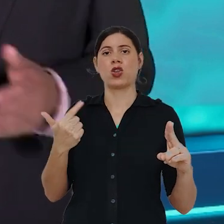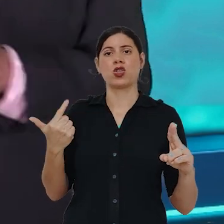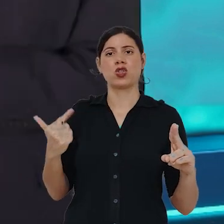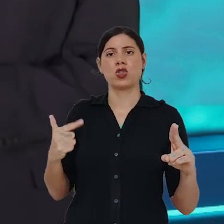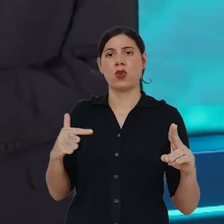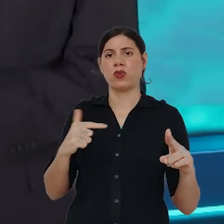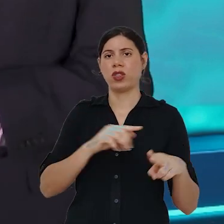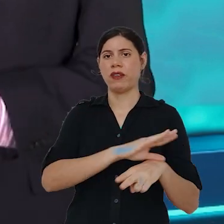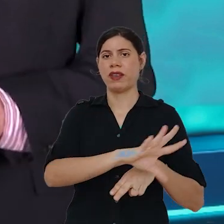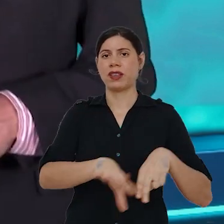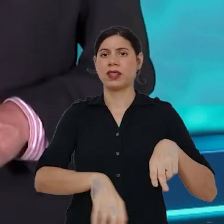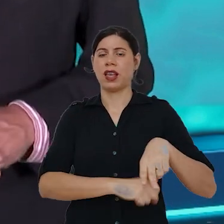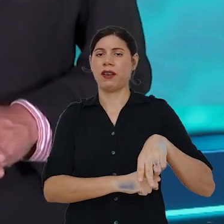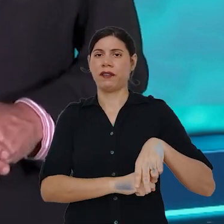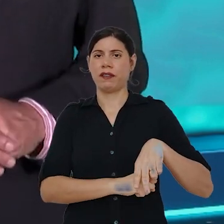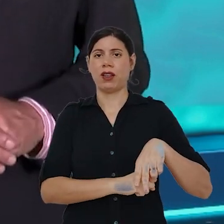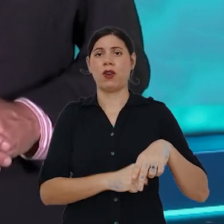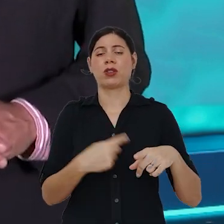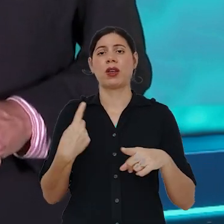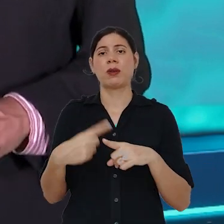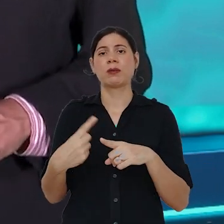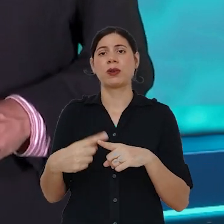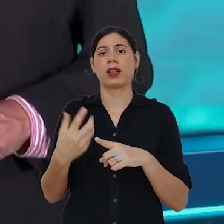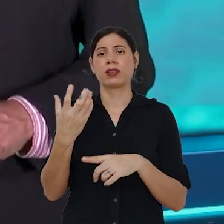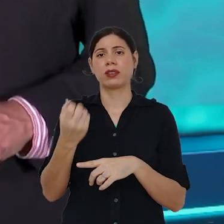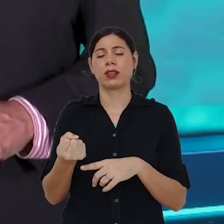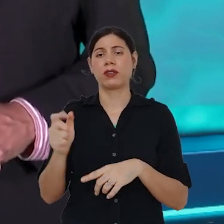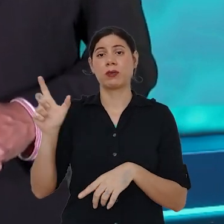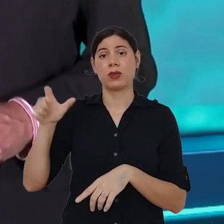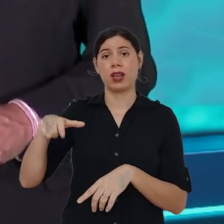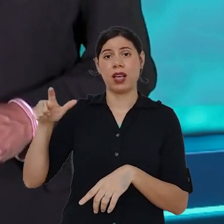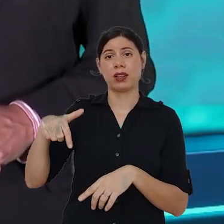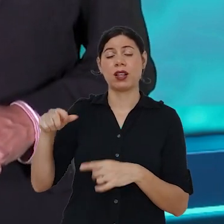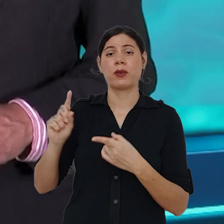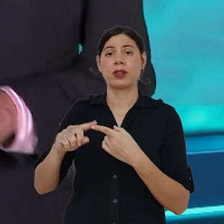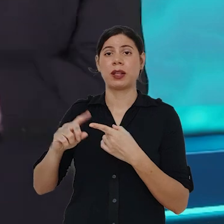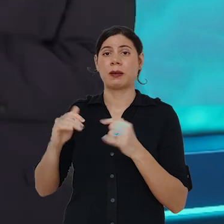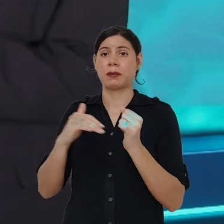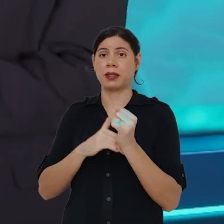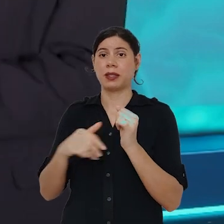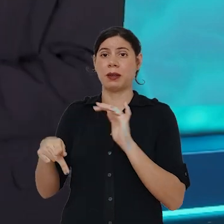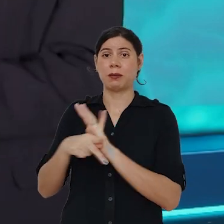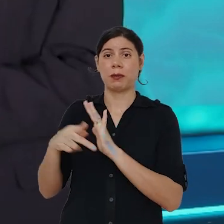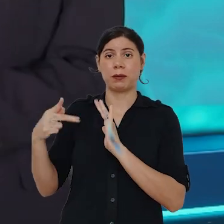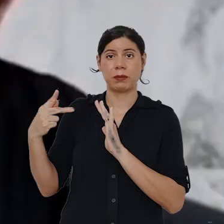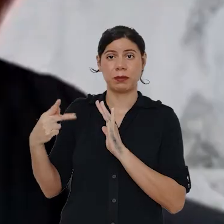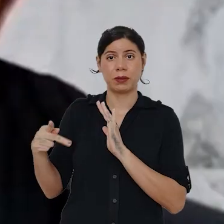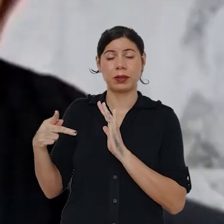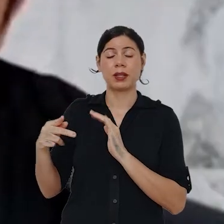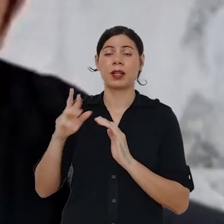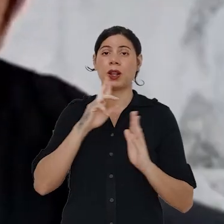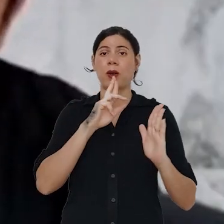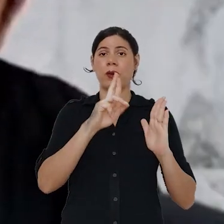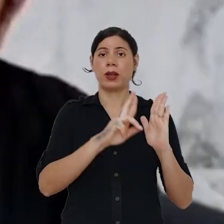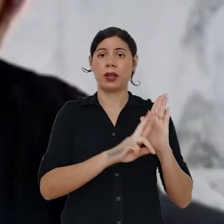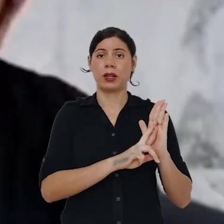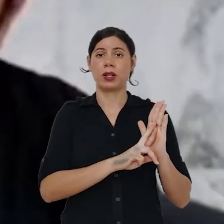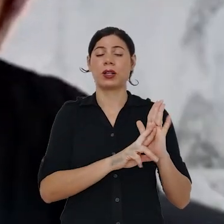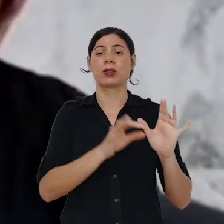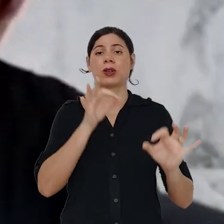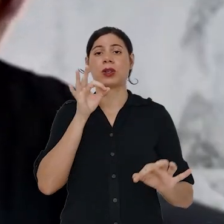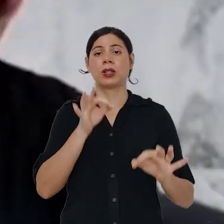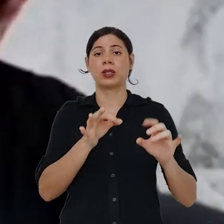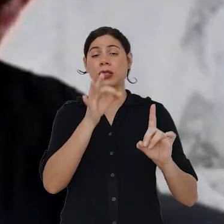eletrônica, pois os saques foram realizados com cartão e senha pessoal da correntista, o relator do caso, desembargador